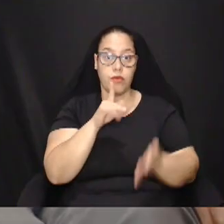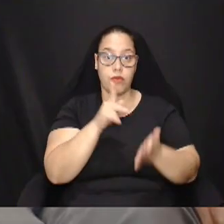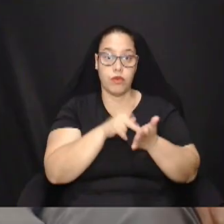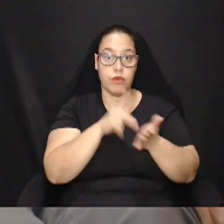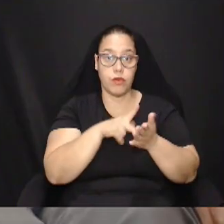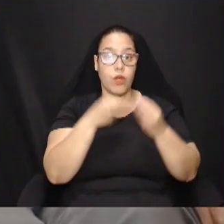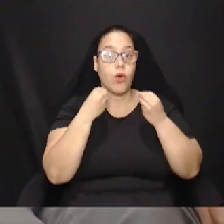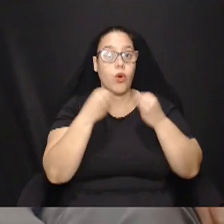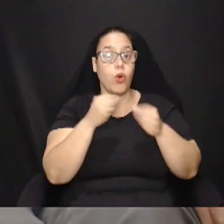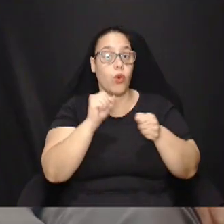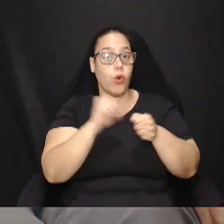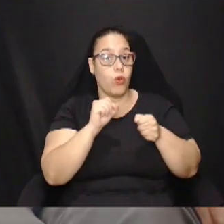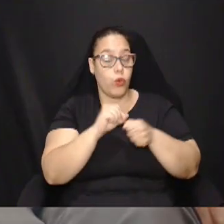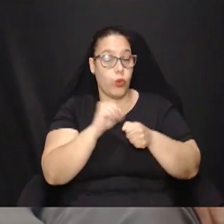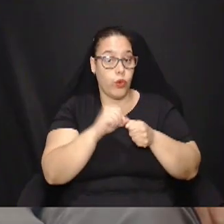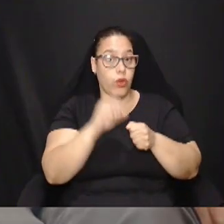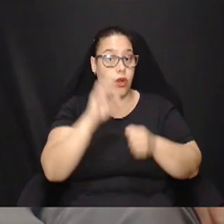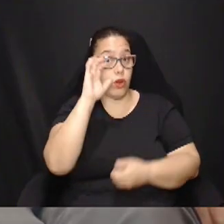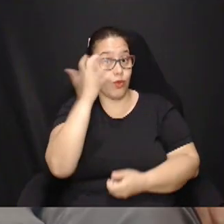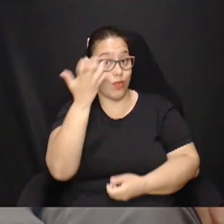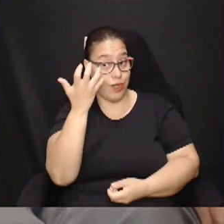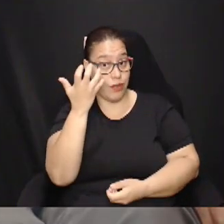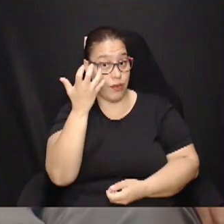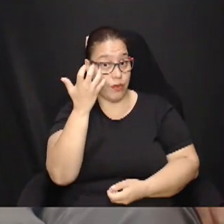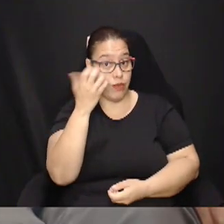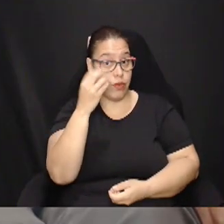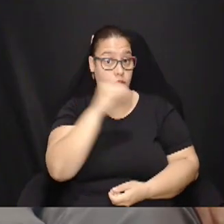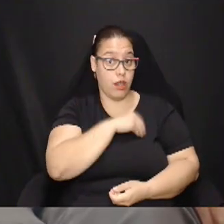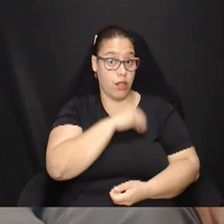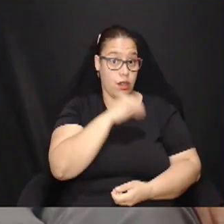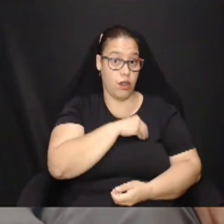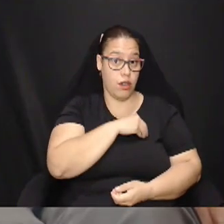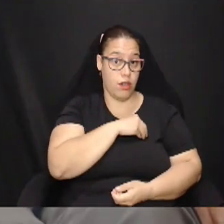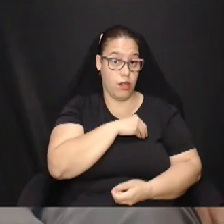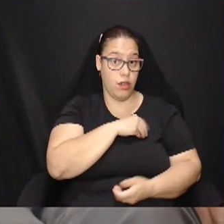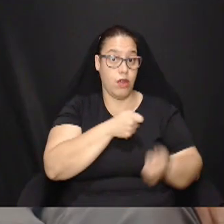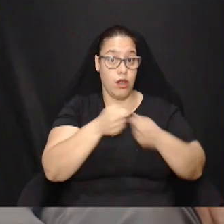isso acontecer? O salário mínimo no reajuste agora é R$